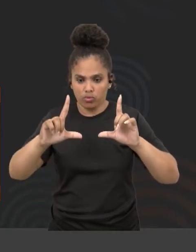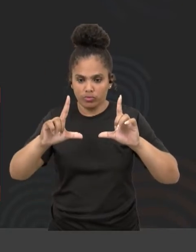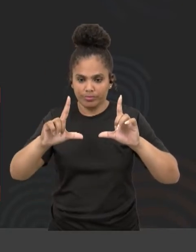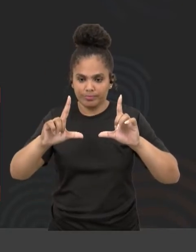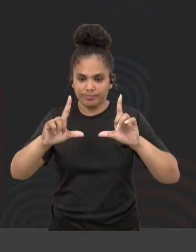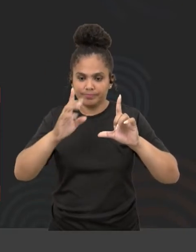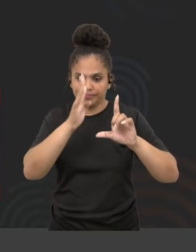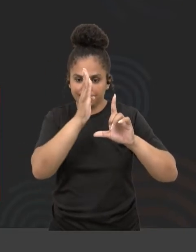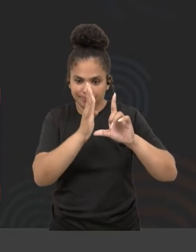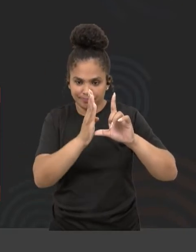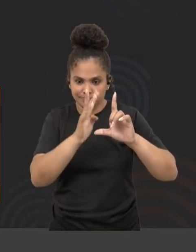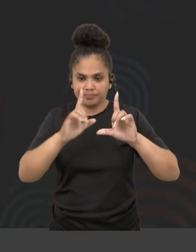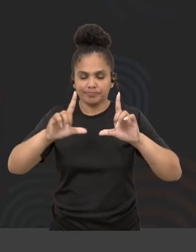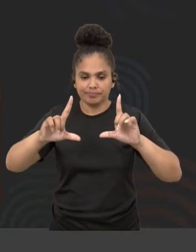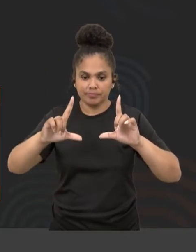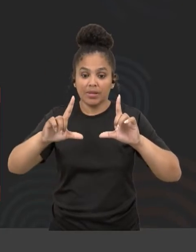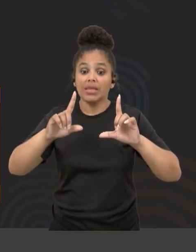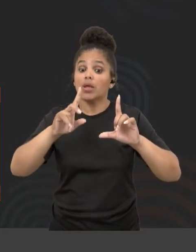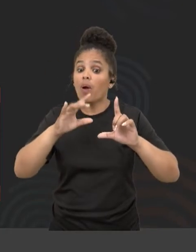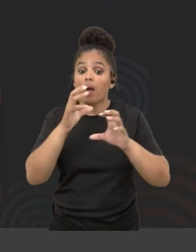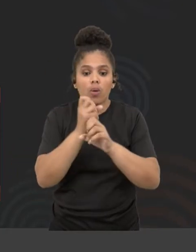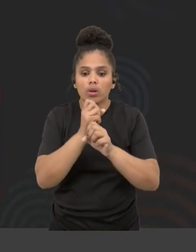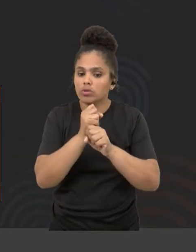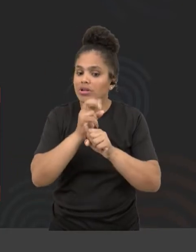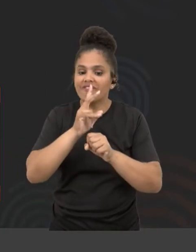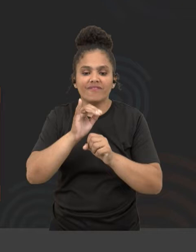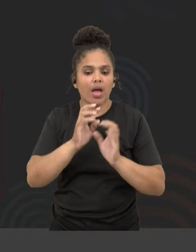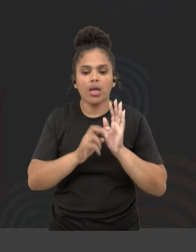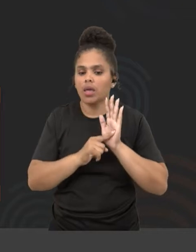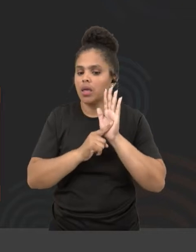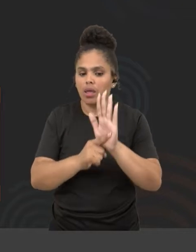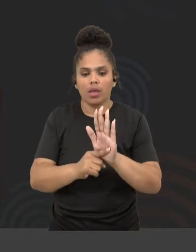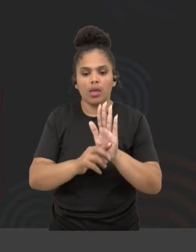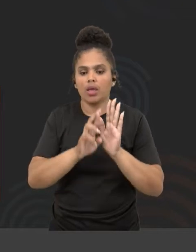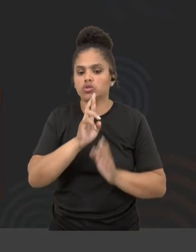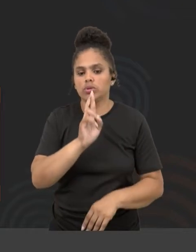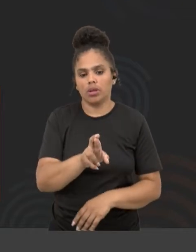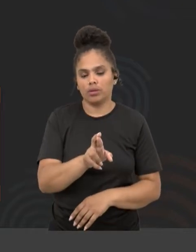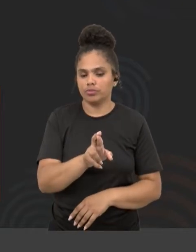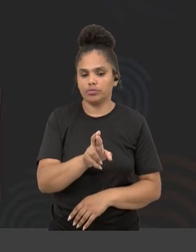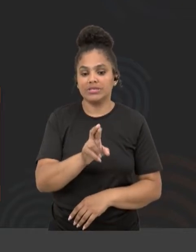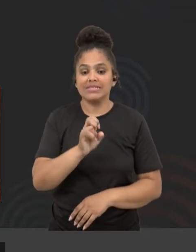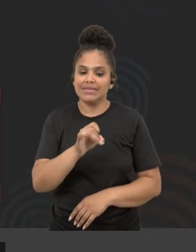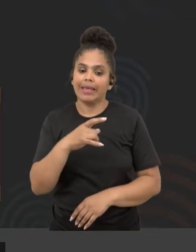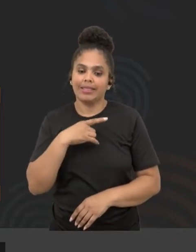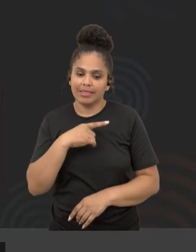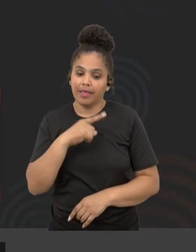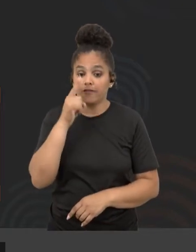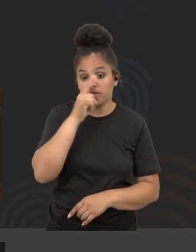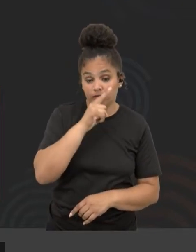Essa calculadora ela vai já te trazer o resultado, né? Se ela está falhando, né,